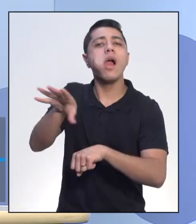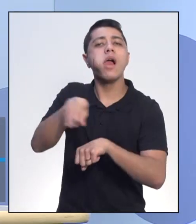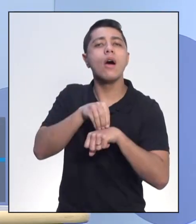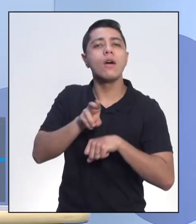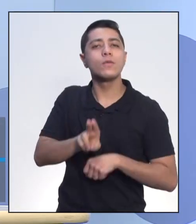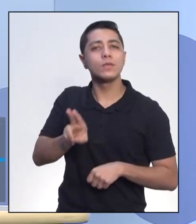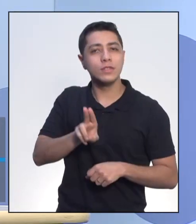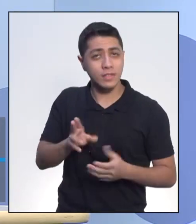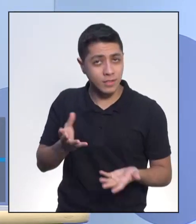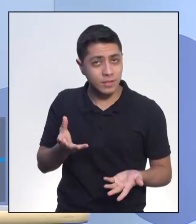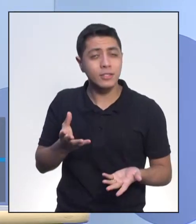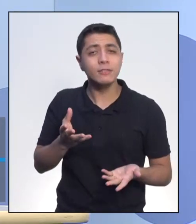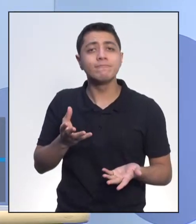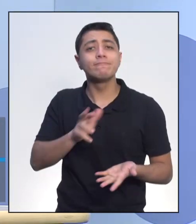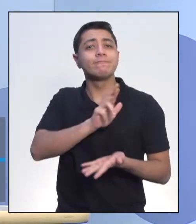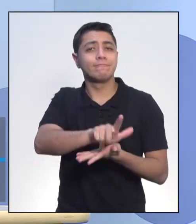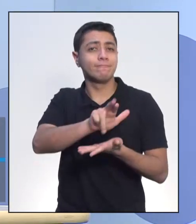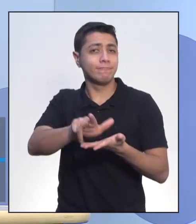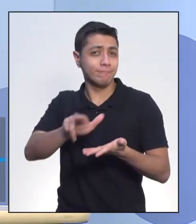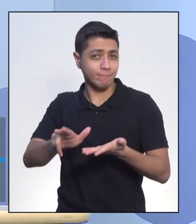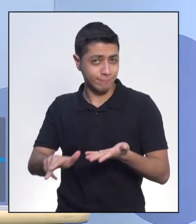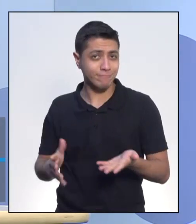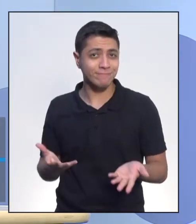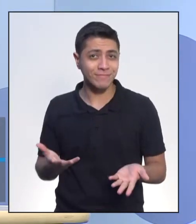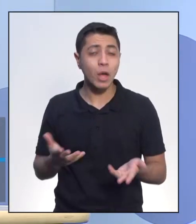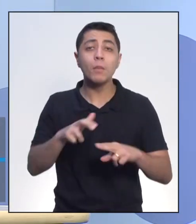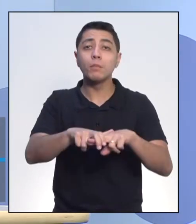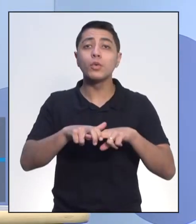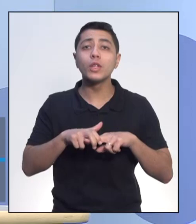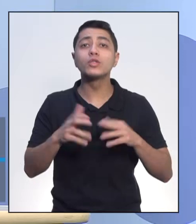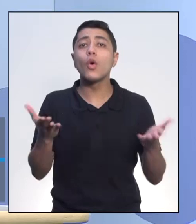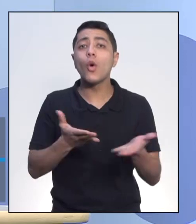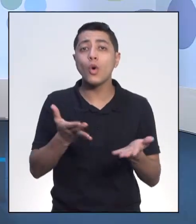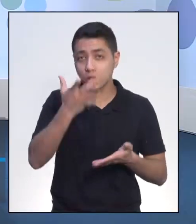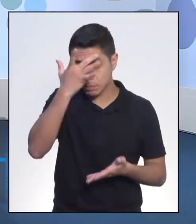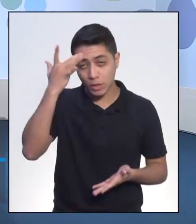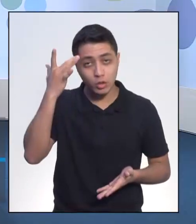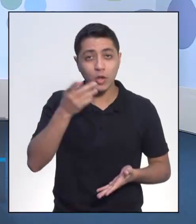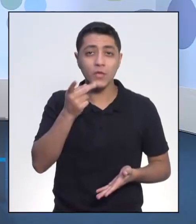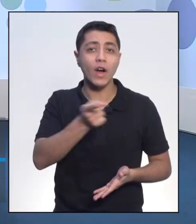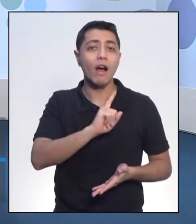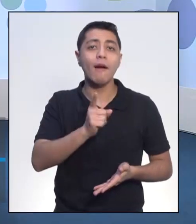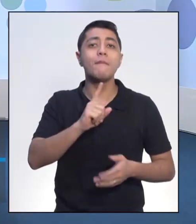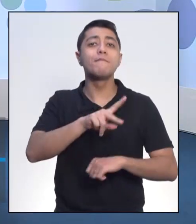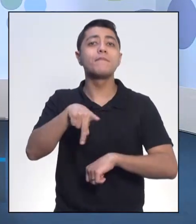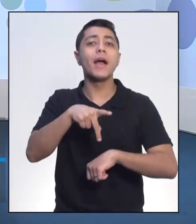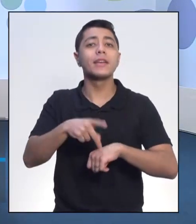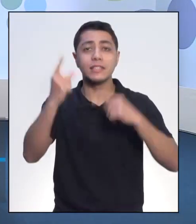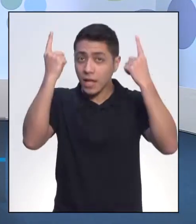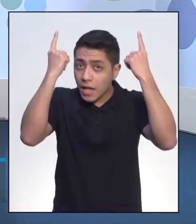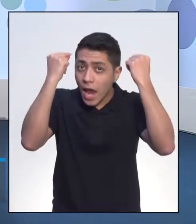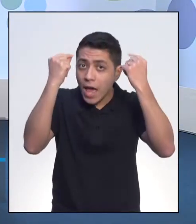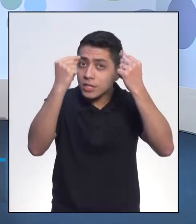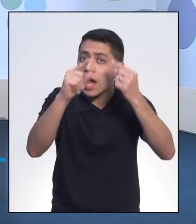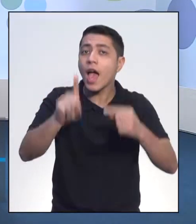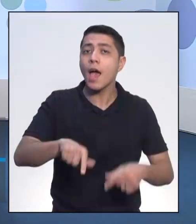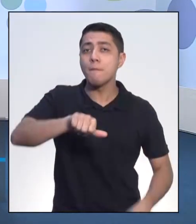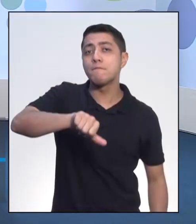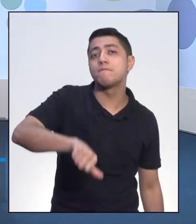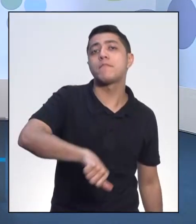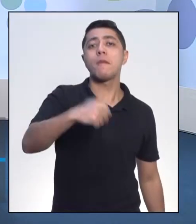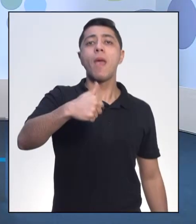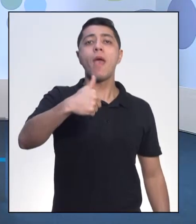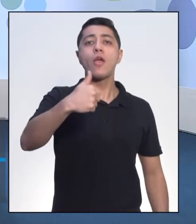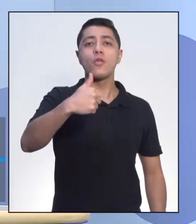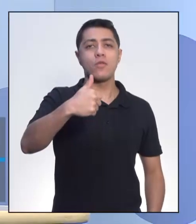não se fala hoje que a Grécia é o berço da civilização, porque outras civilizações também estavam em estágios parecidos, anterior